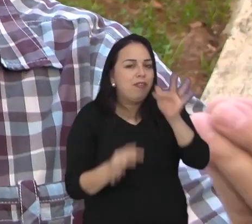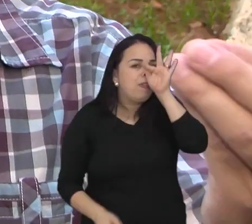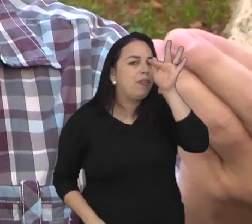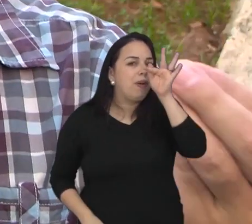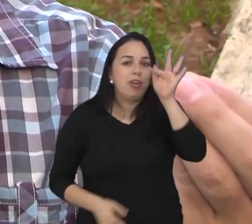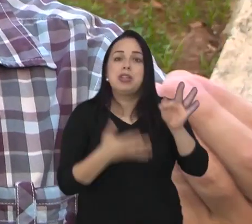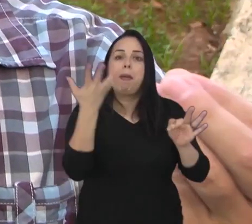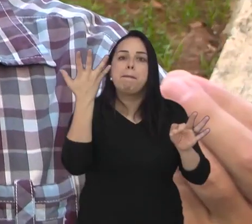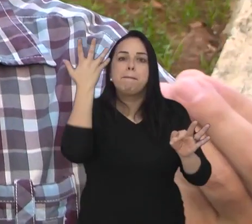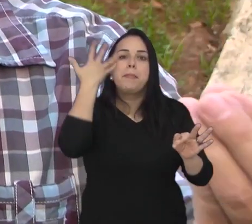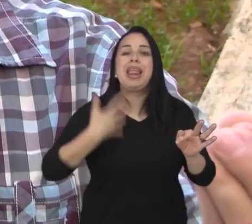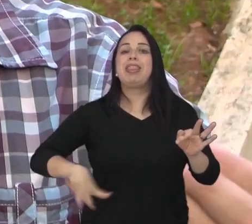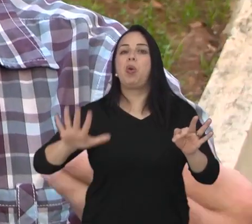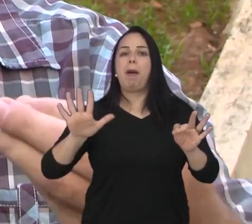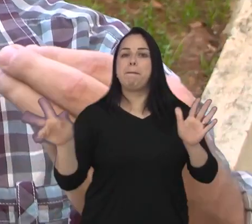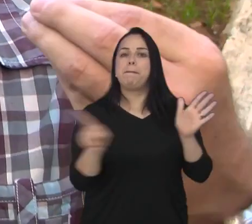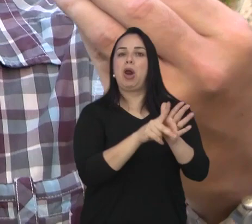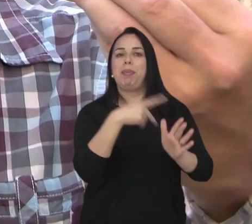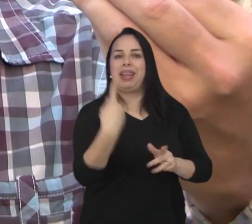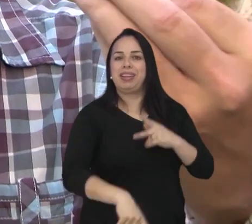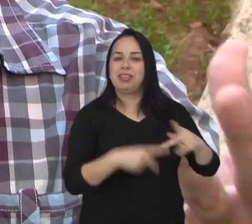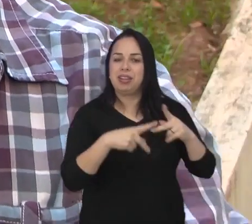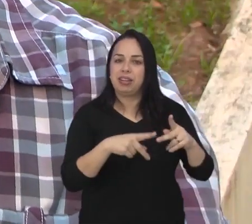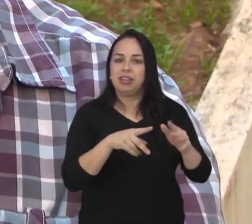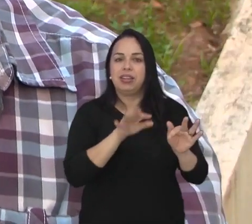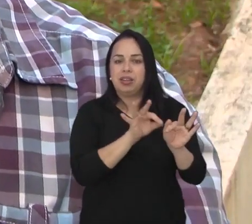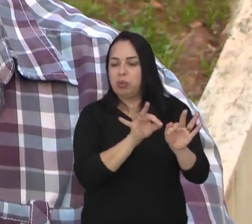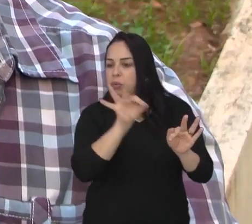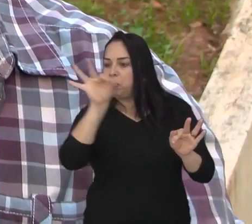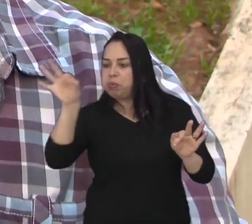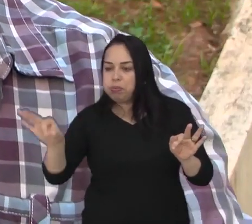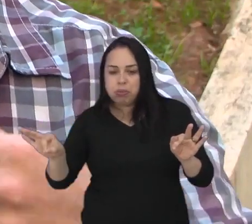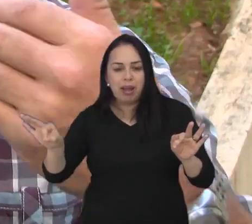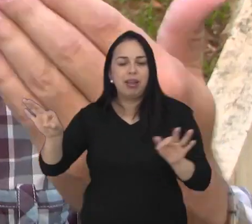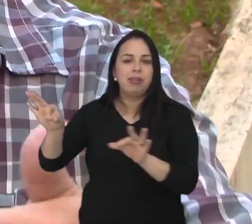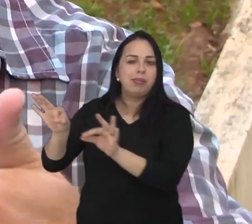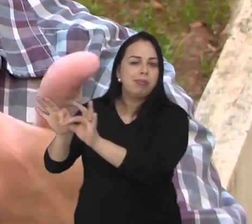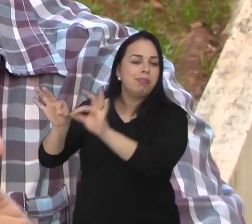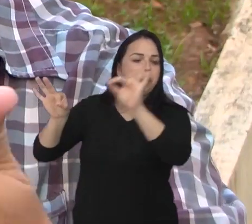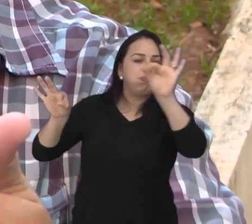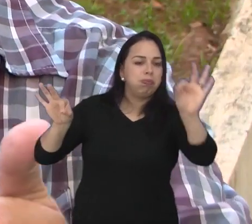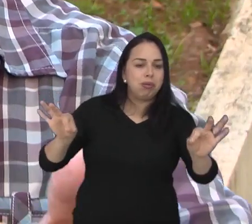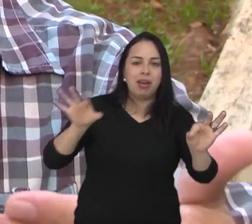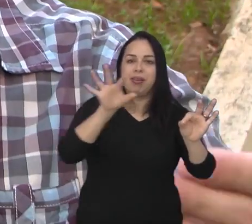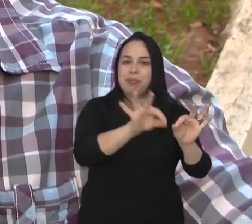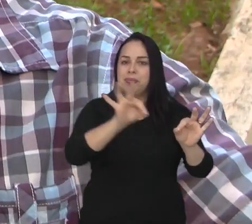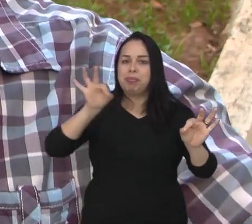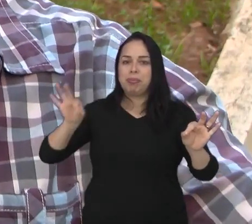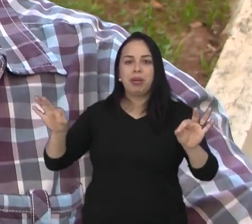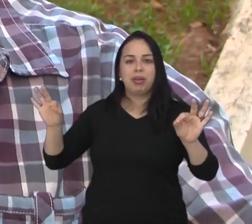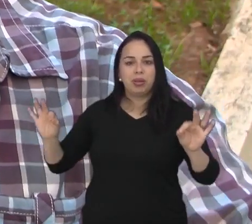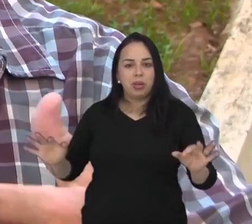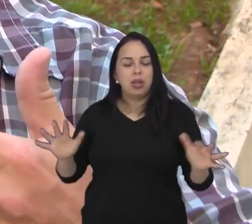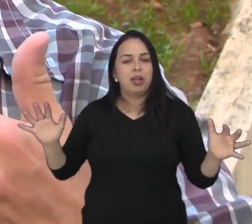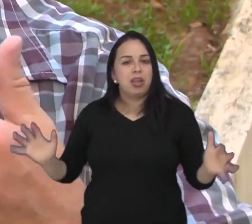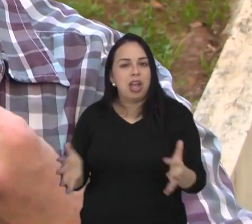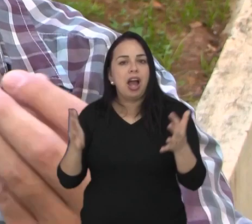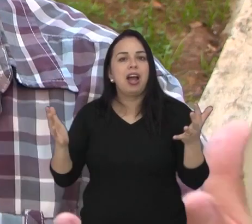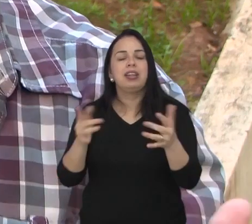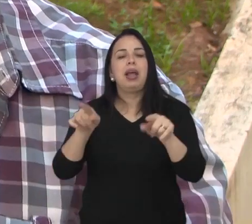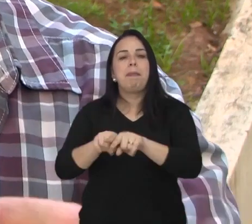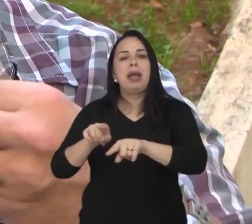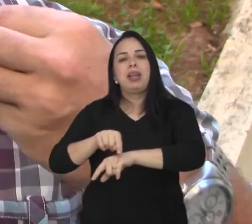polinização, elas são flores nativas. E quando elas trabalham com essa polinização, a